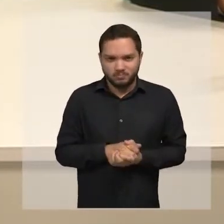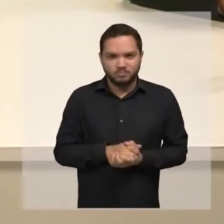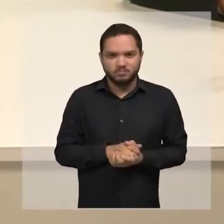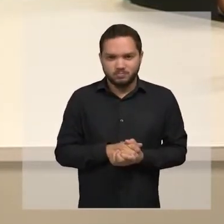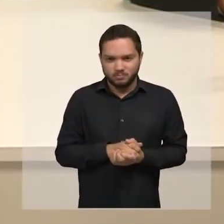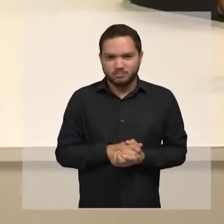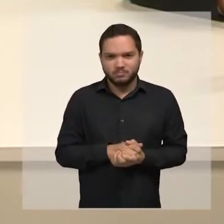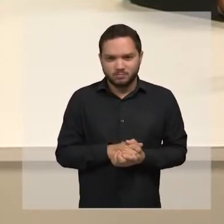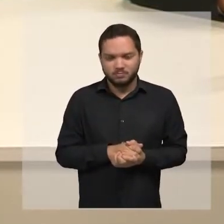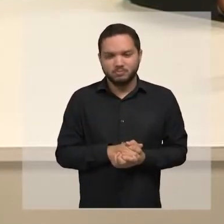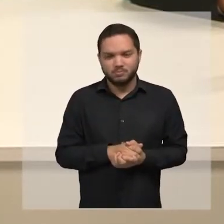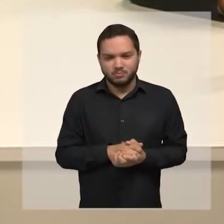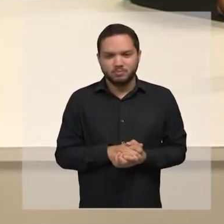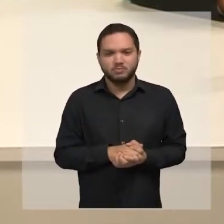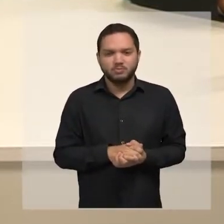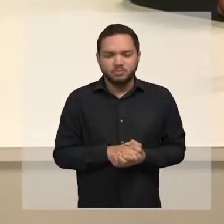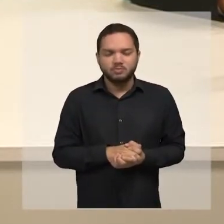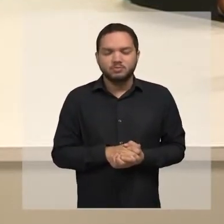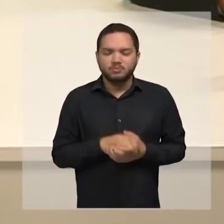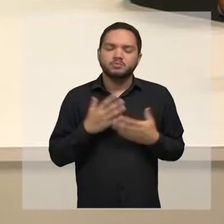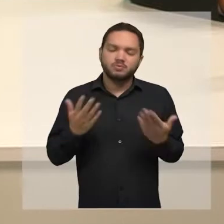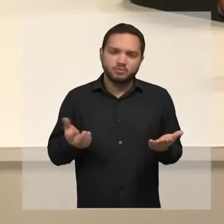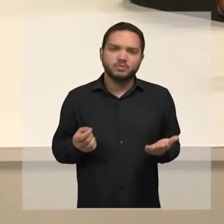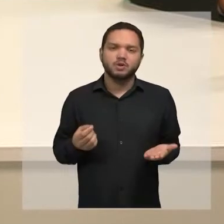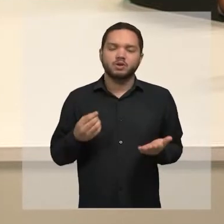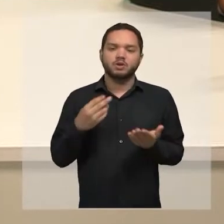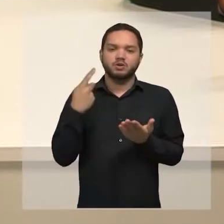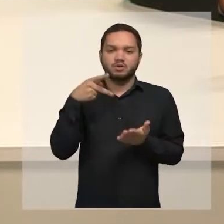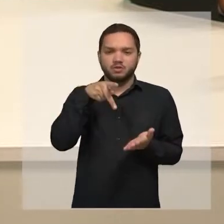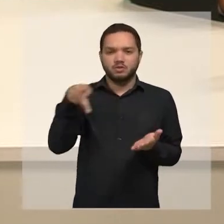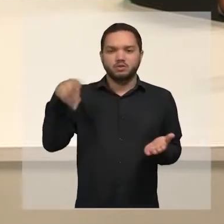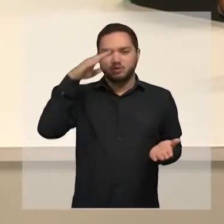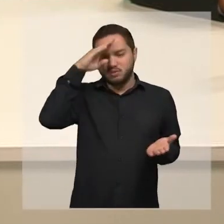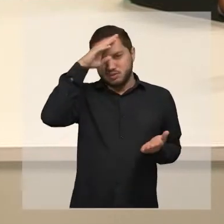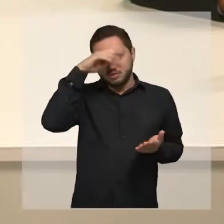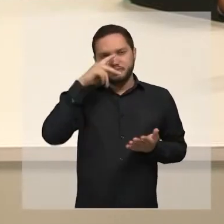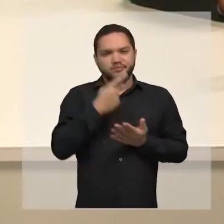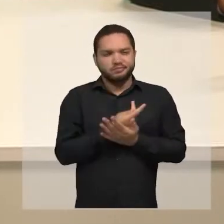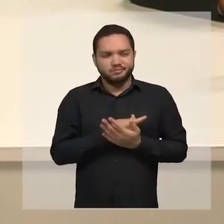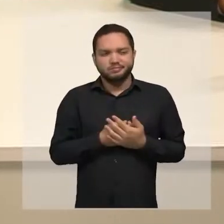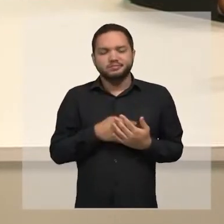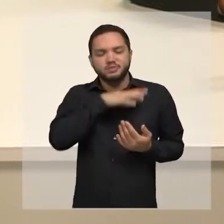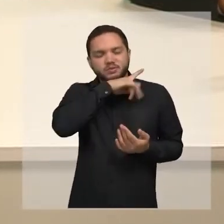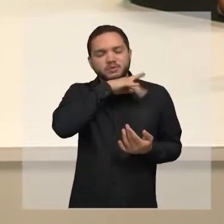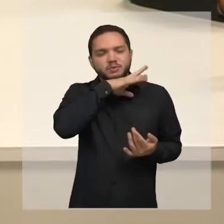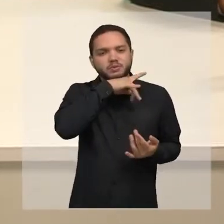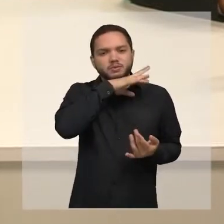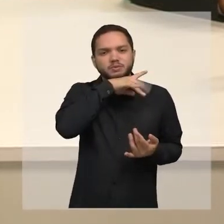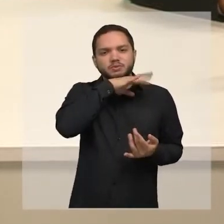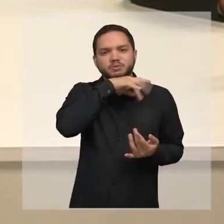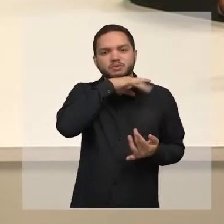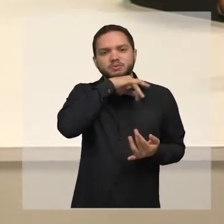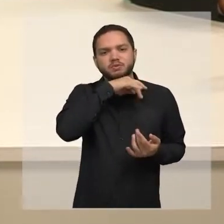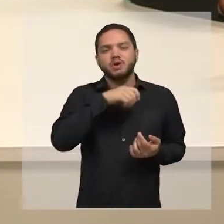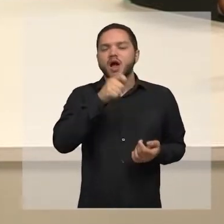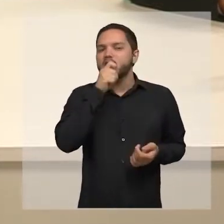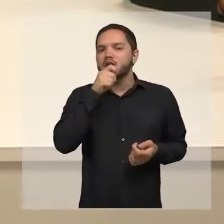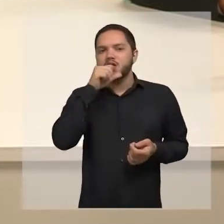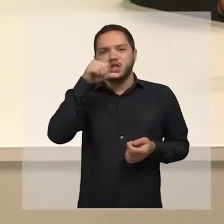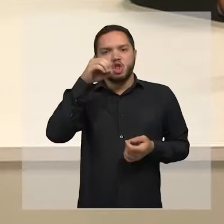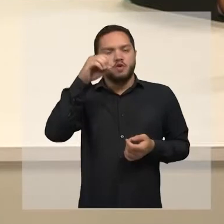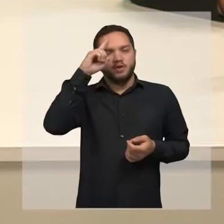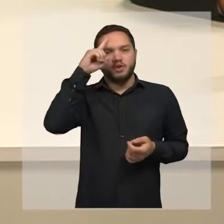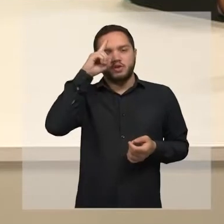É mais um caso picante, na minha avaliação, nesse início de governo de Jair Messias Bolsonaro, que mesmo